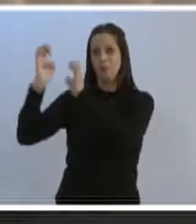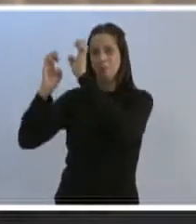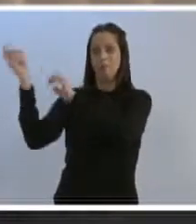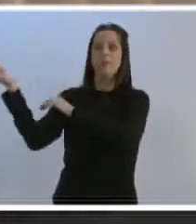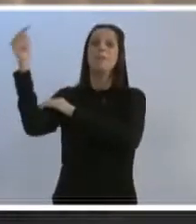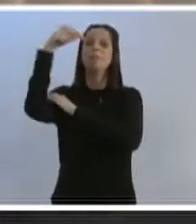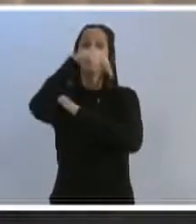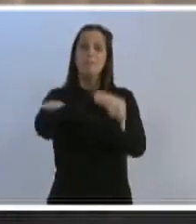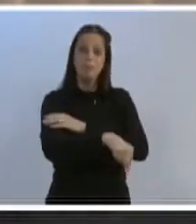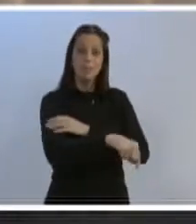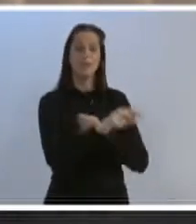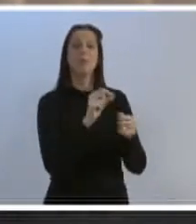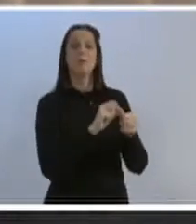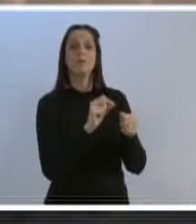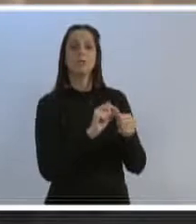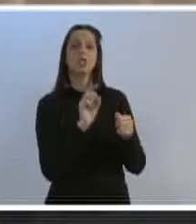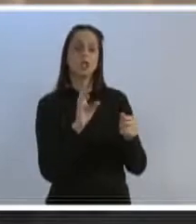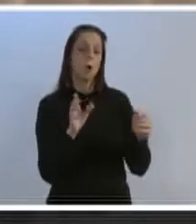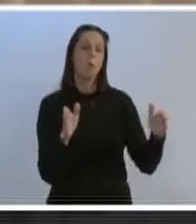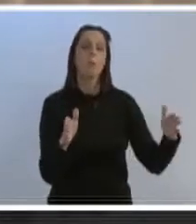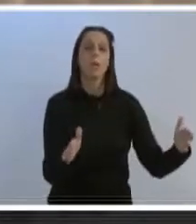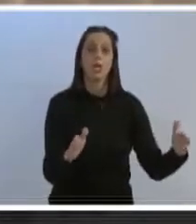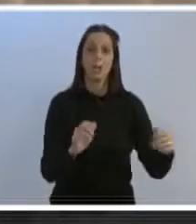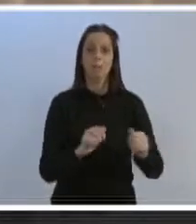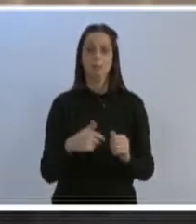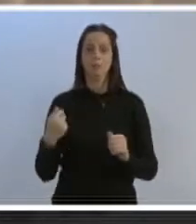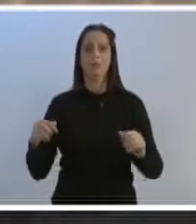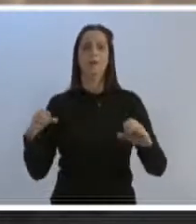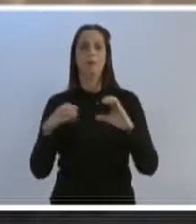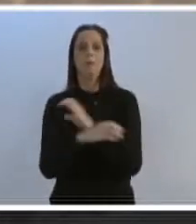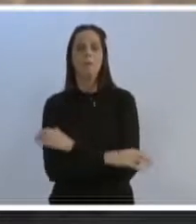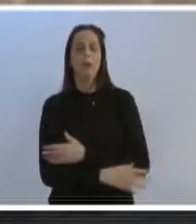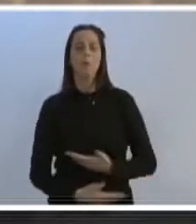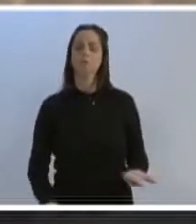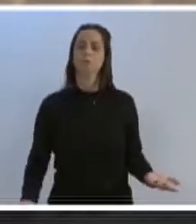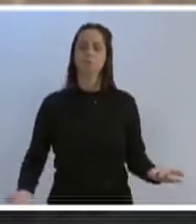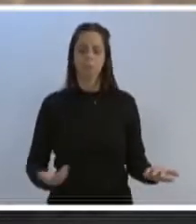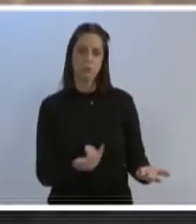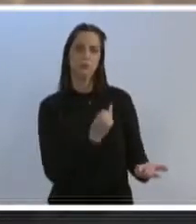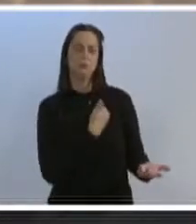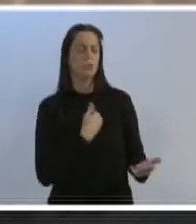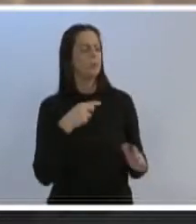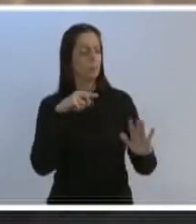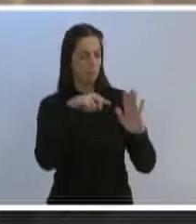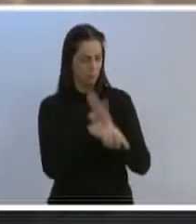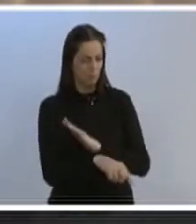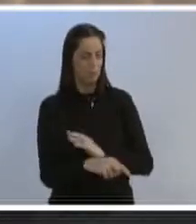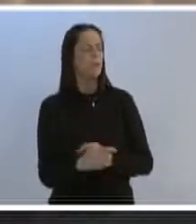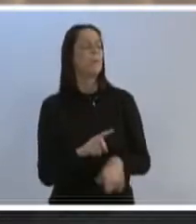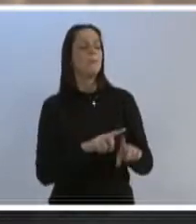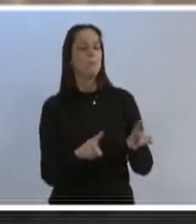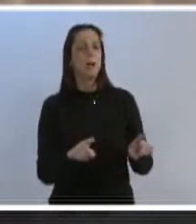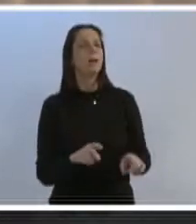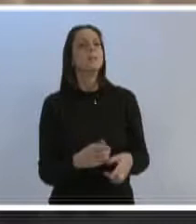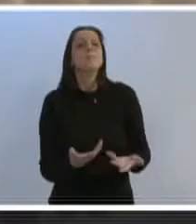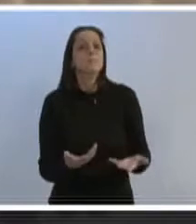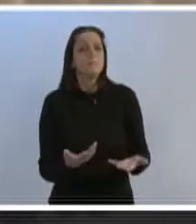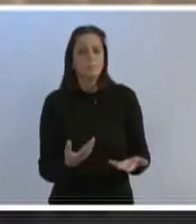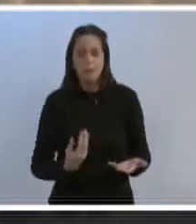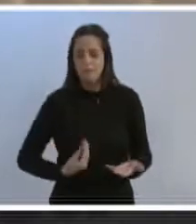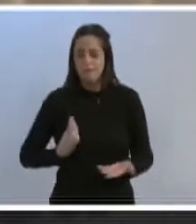não a vida humana tá então fiz esse questionamento ele disse que ia fazer o contato com a empresa dessa visibilidade